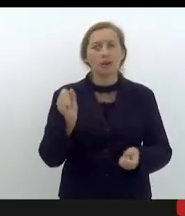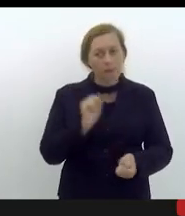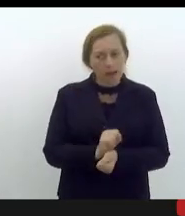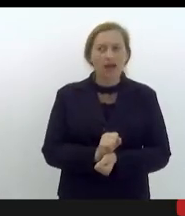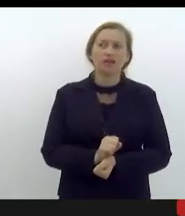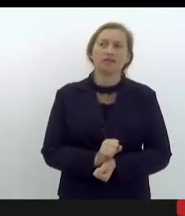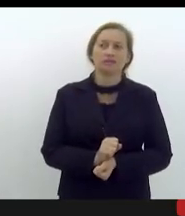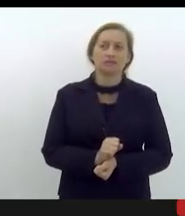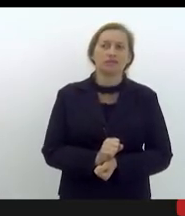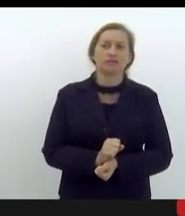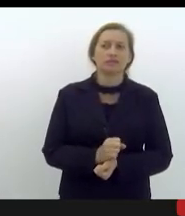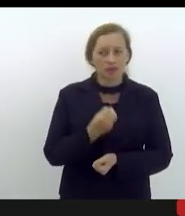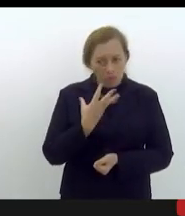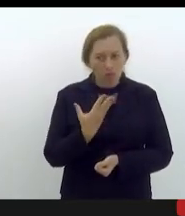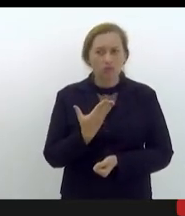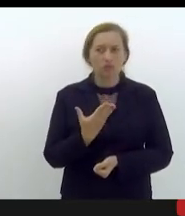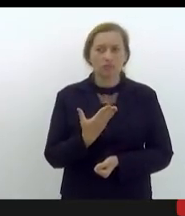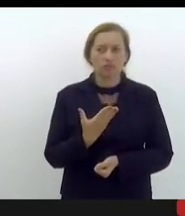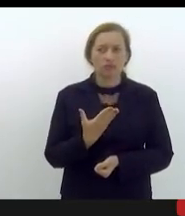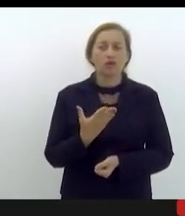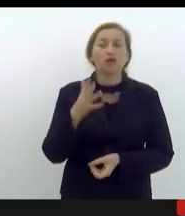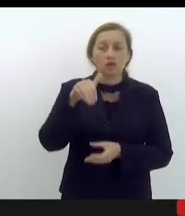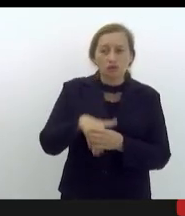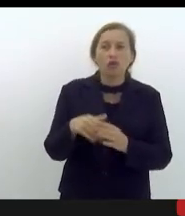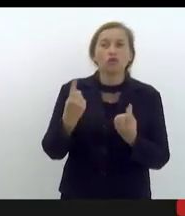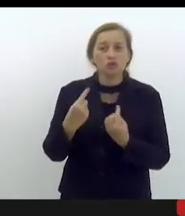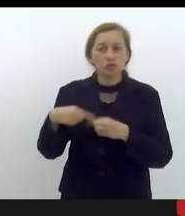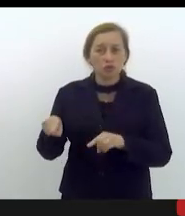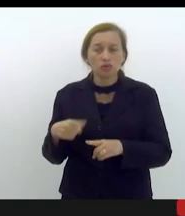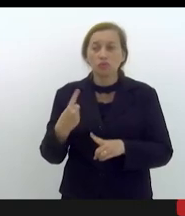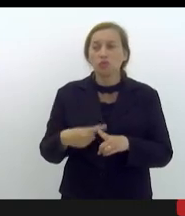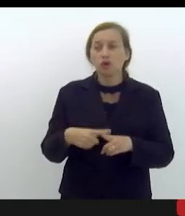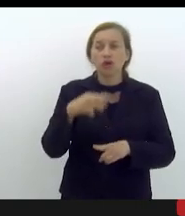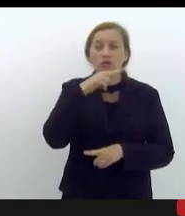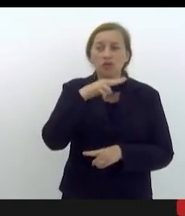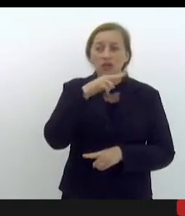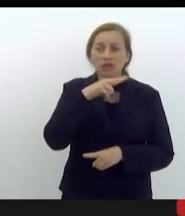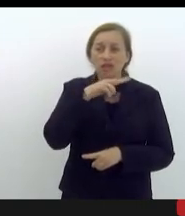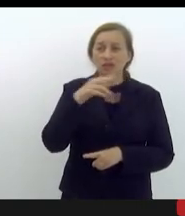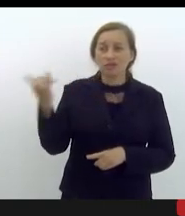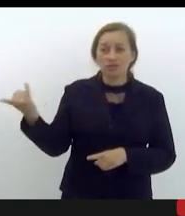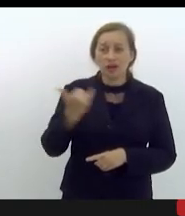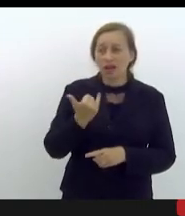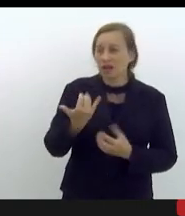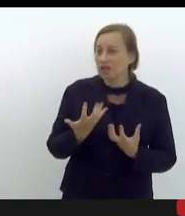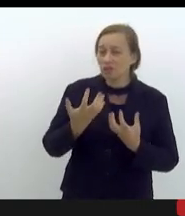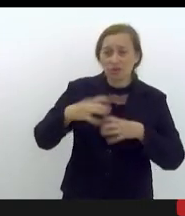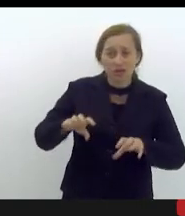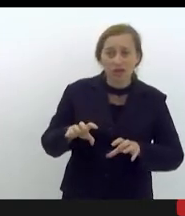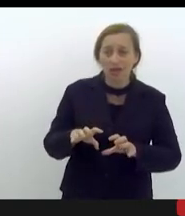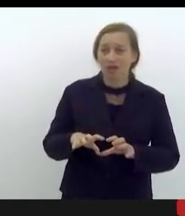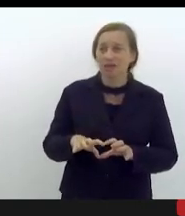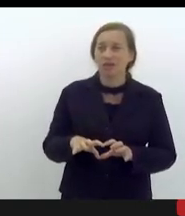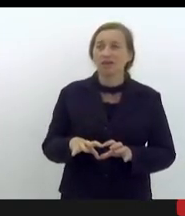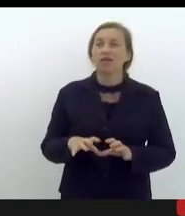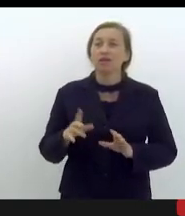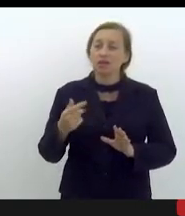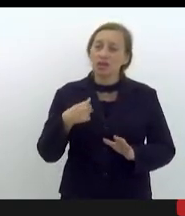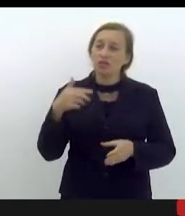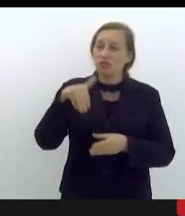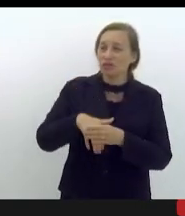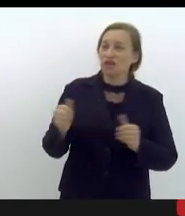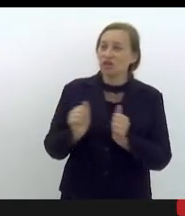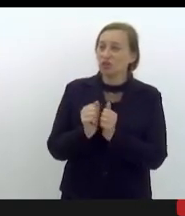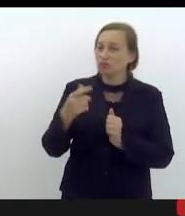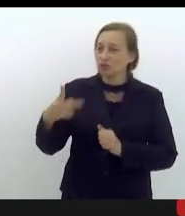com isso tá bom Eu voto contra porque meus Netinho me disseram que não Topa Esse projeto eu vou voltar com ele tá